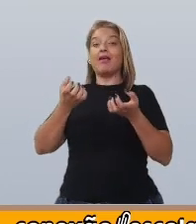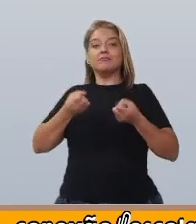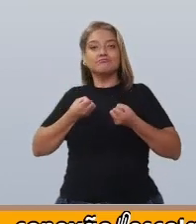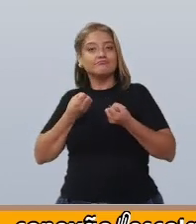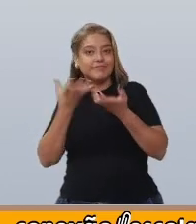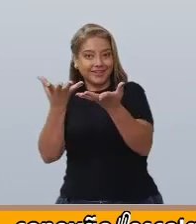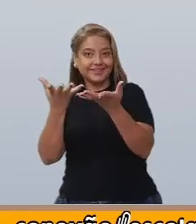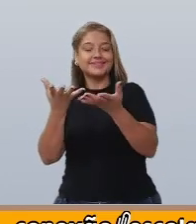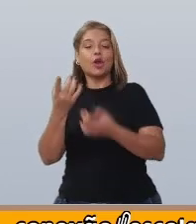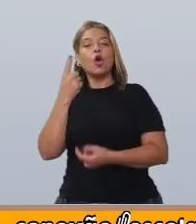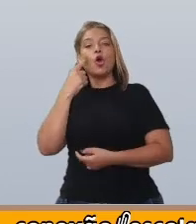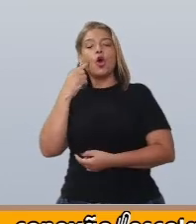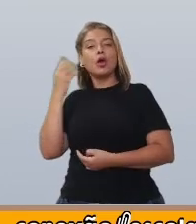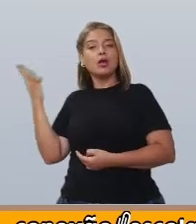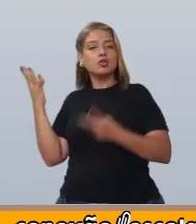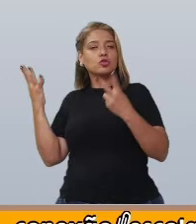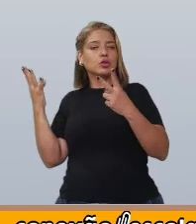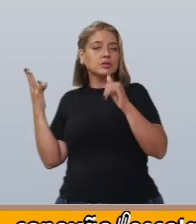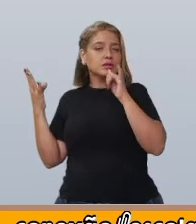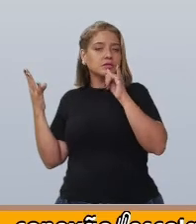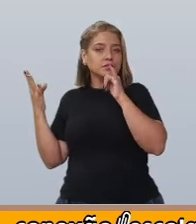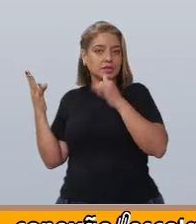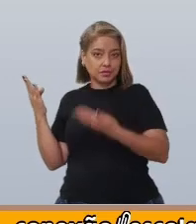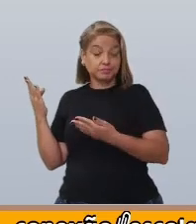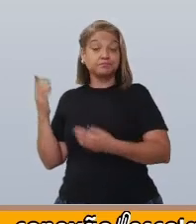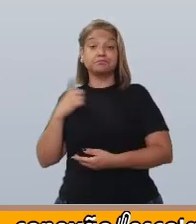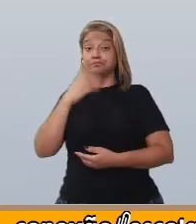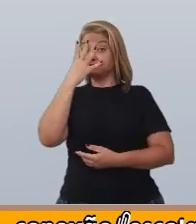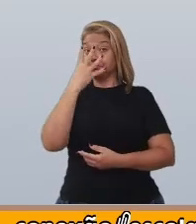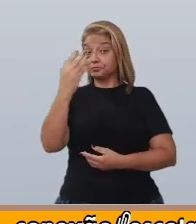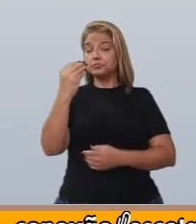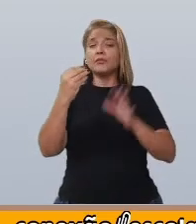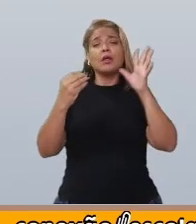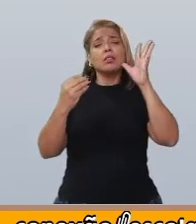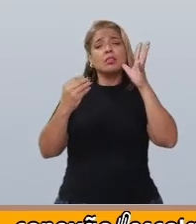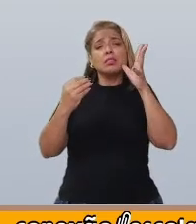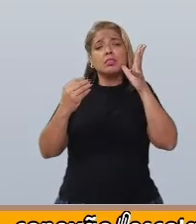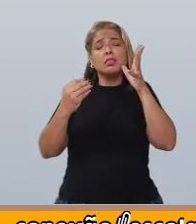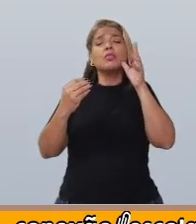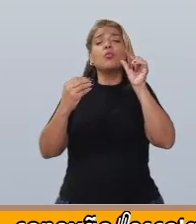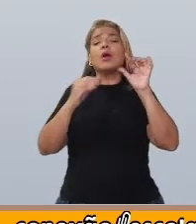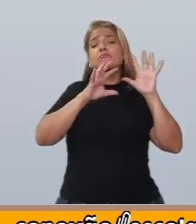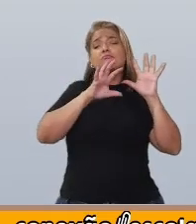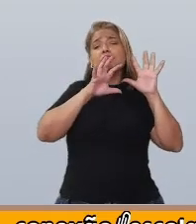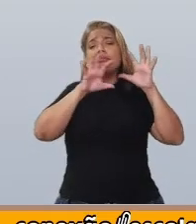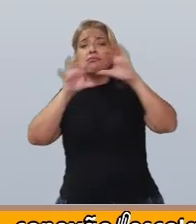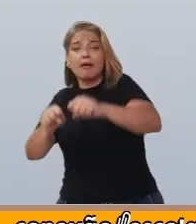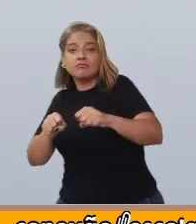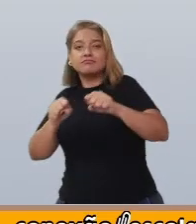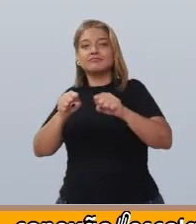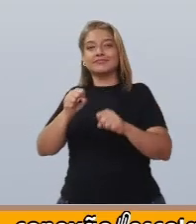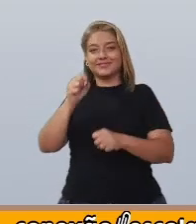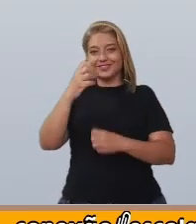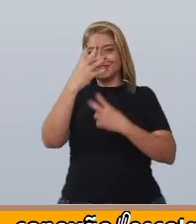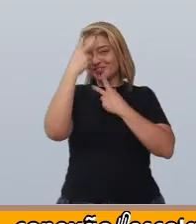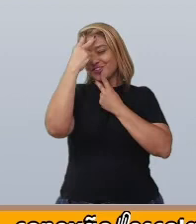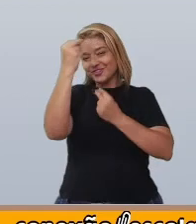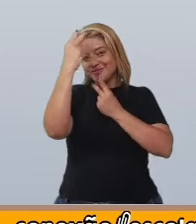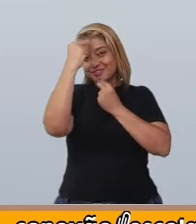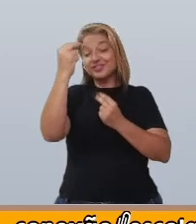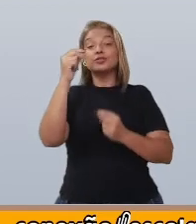Veja agora esses dois exemplos. O lobo devorou os cabritinhos. Aqui nós temos